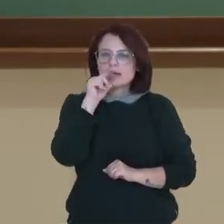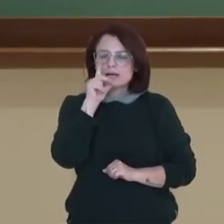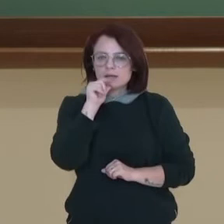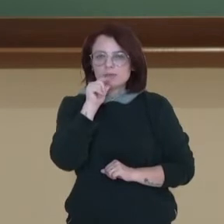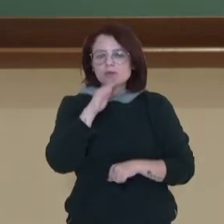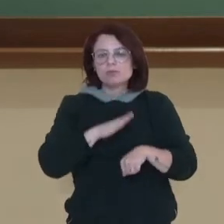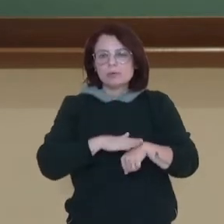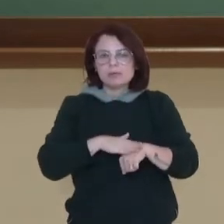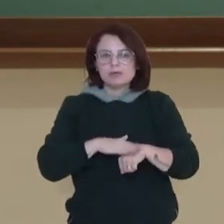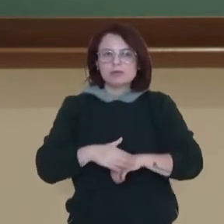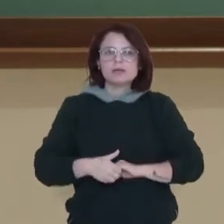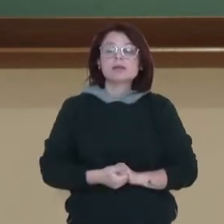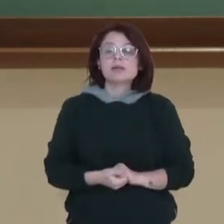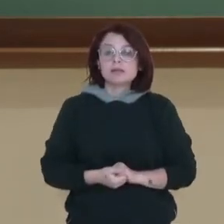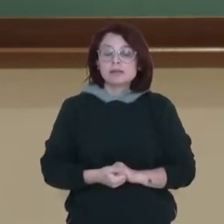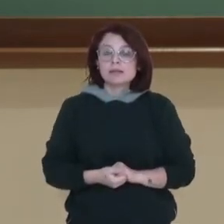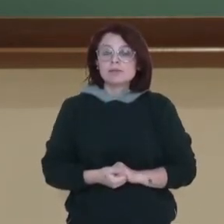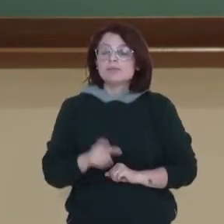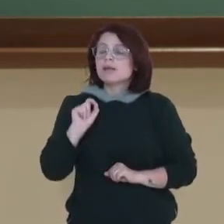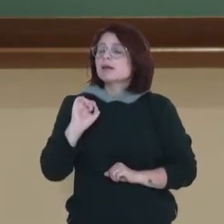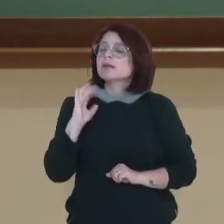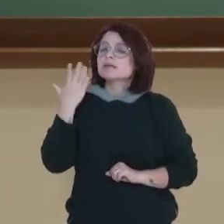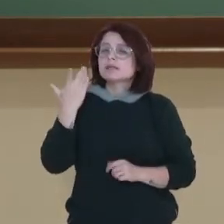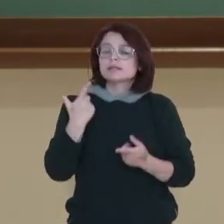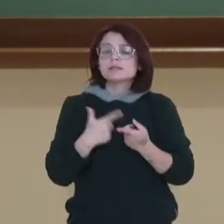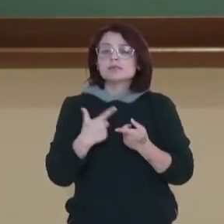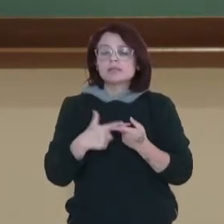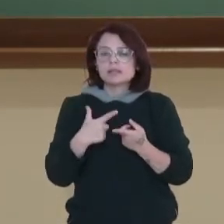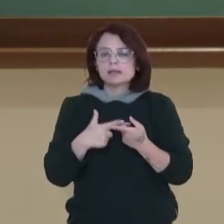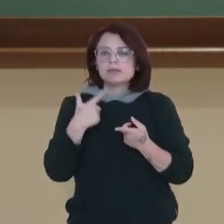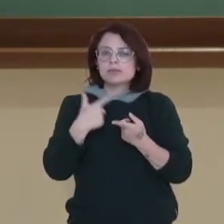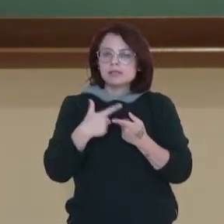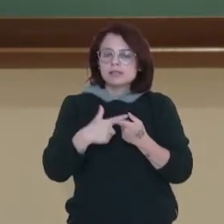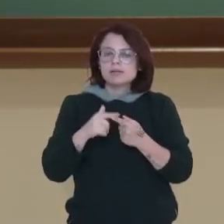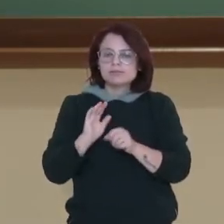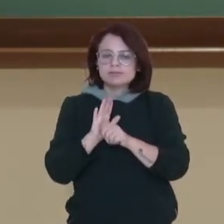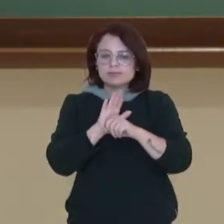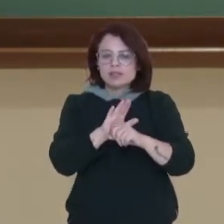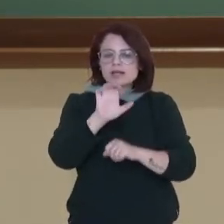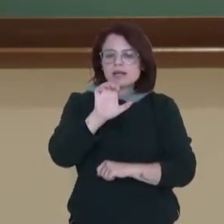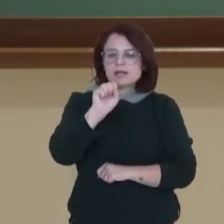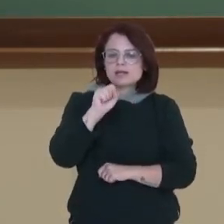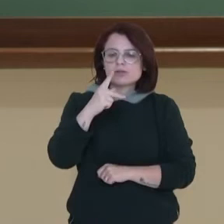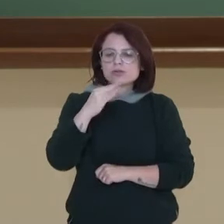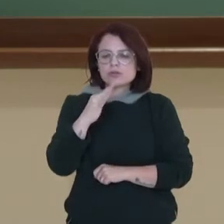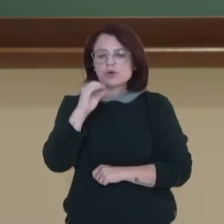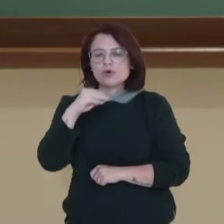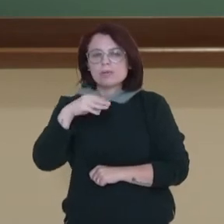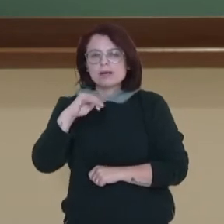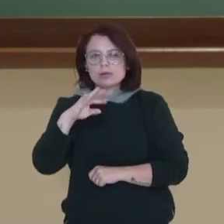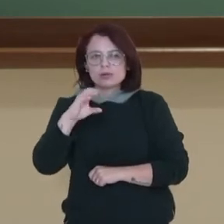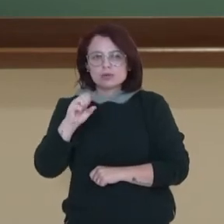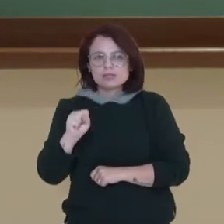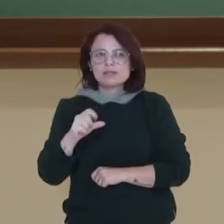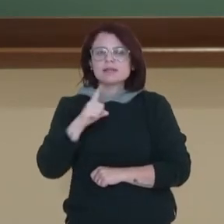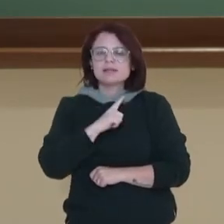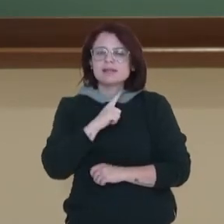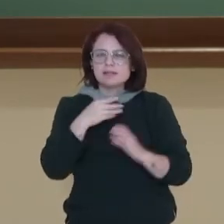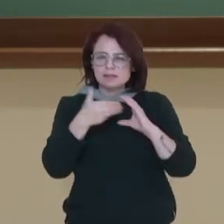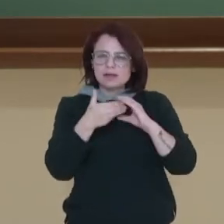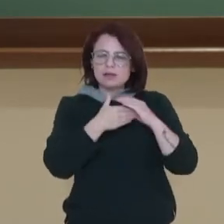no momento, né? Isso acontece com o auxílio dos estômatos, que são aquelas células responsáveis, né,